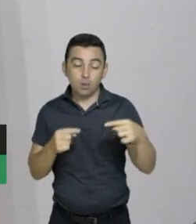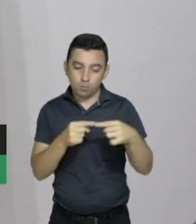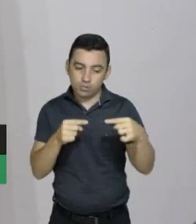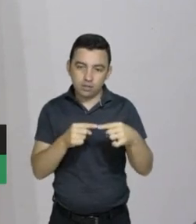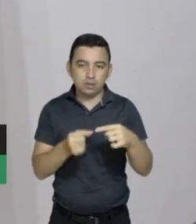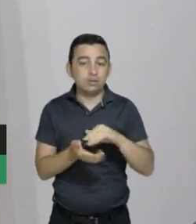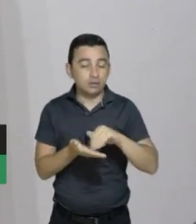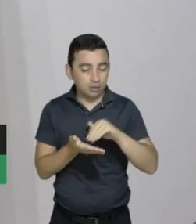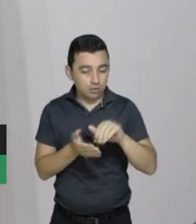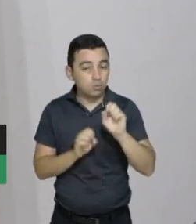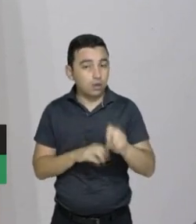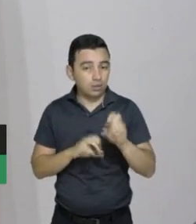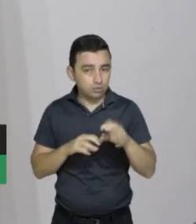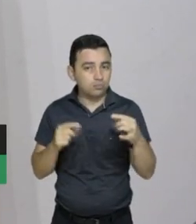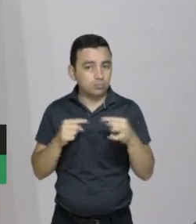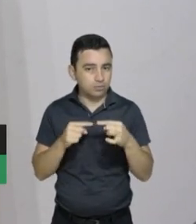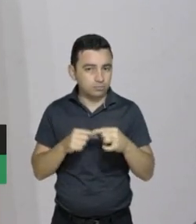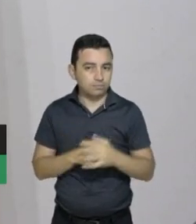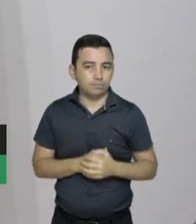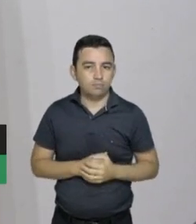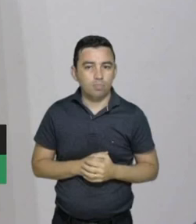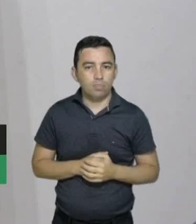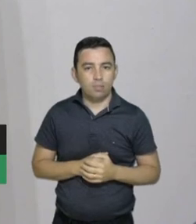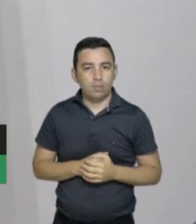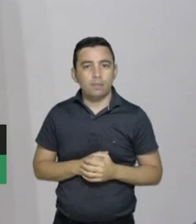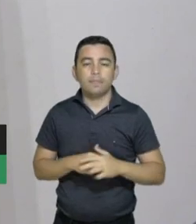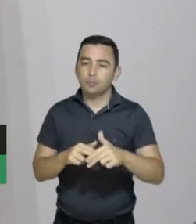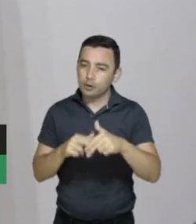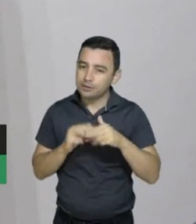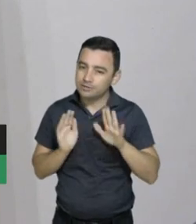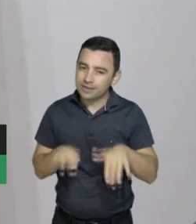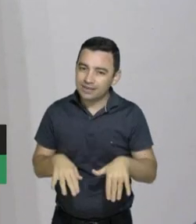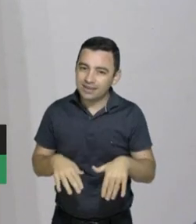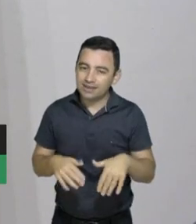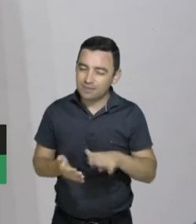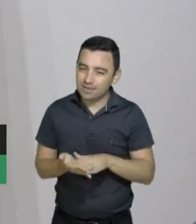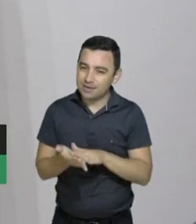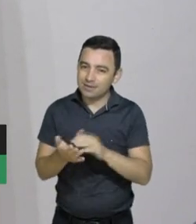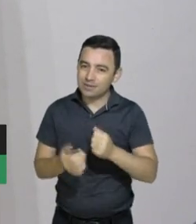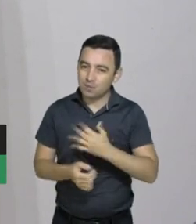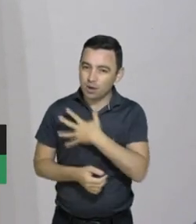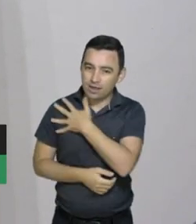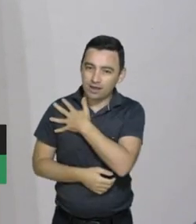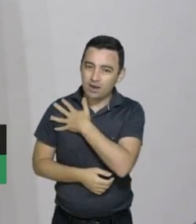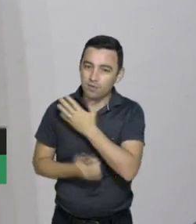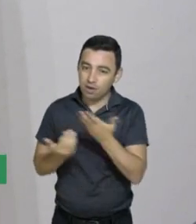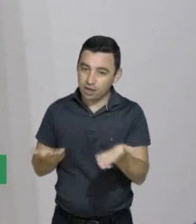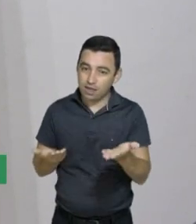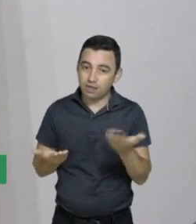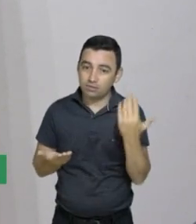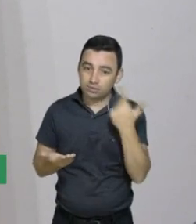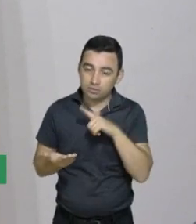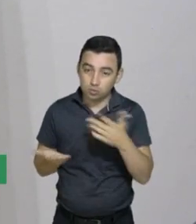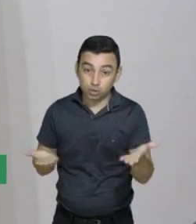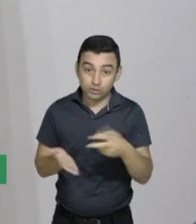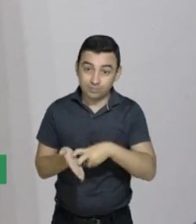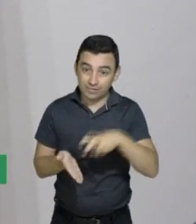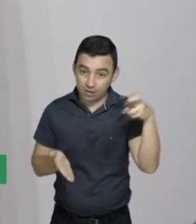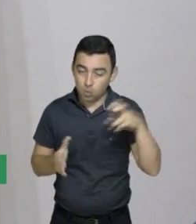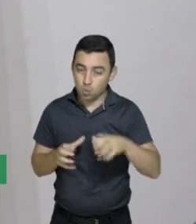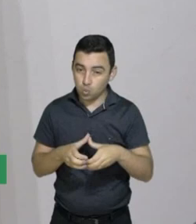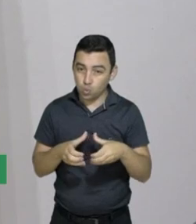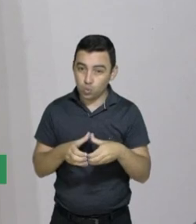escrita educação e para finalizar então parabenizar aí o Napoleão pela frente parlamentar de manhã muito bem